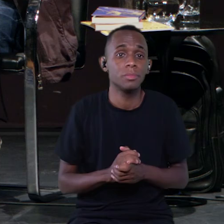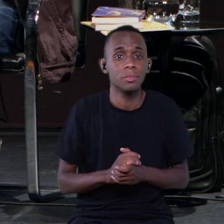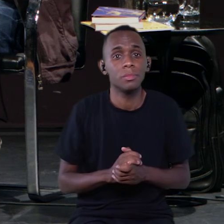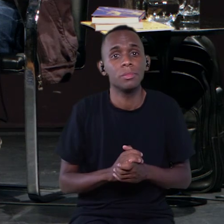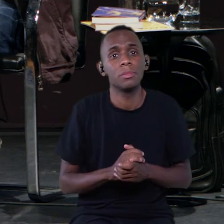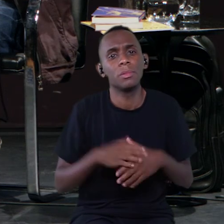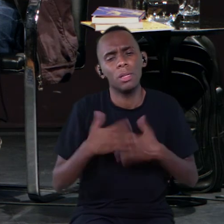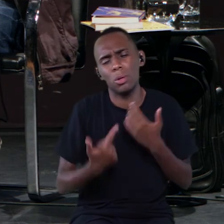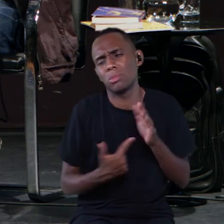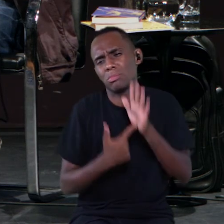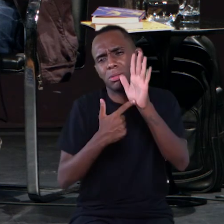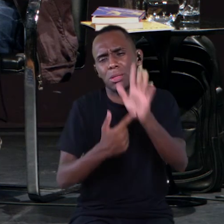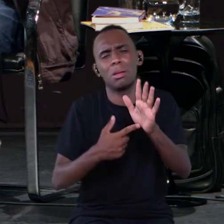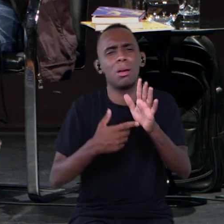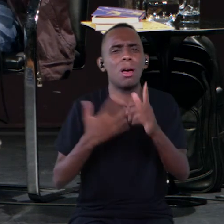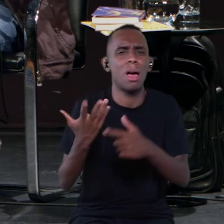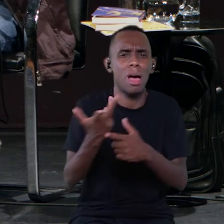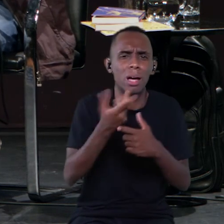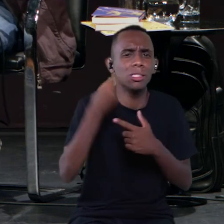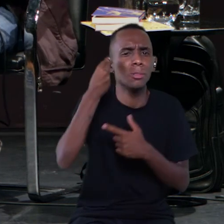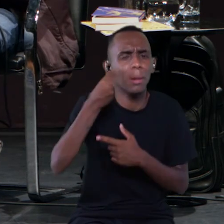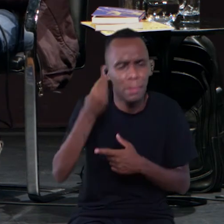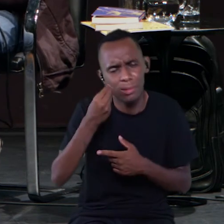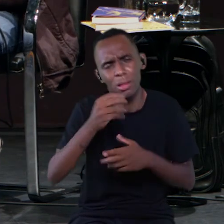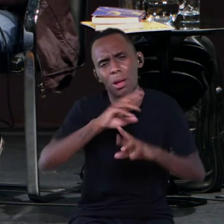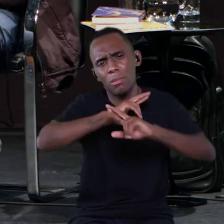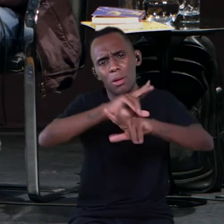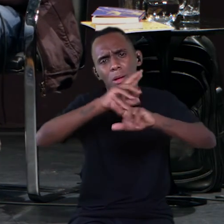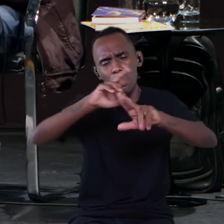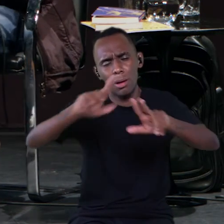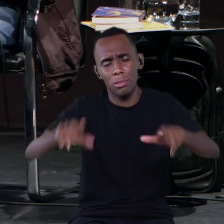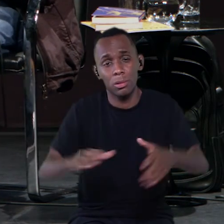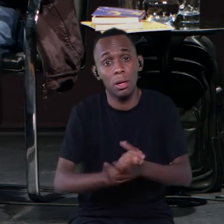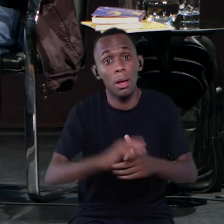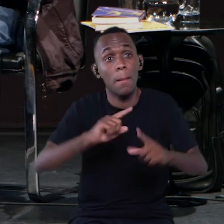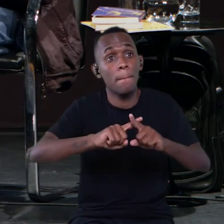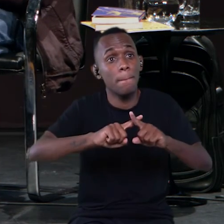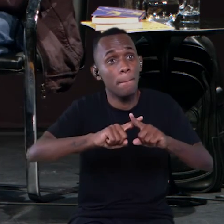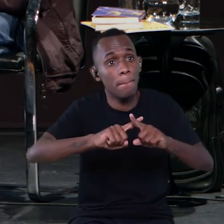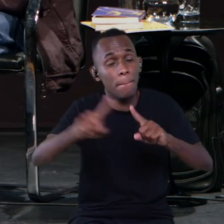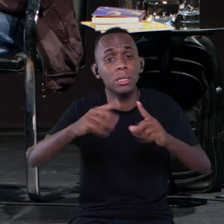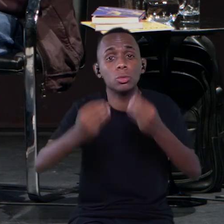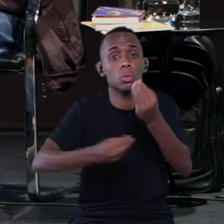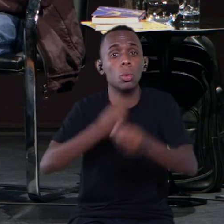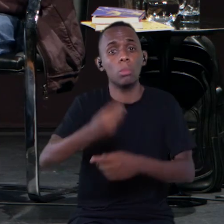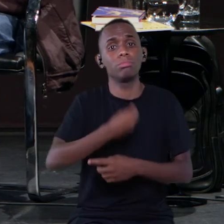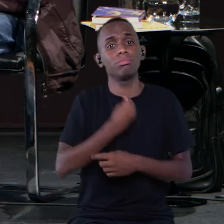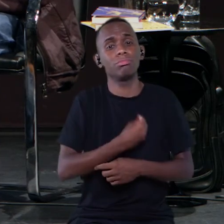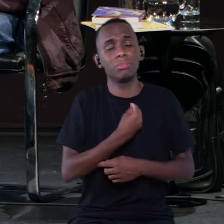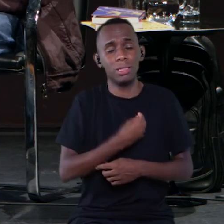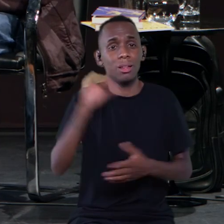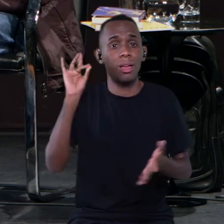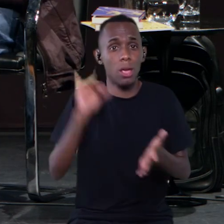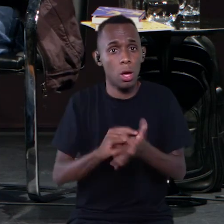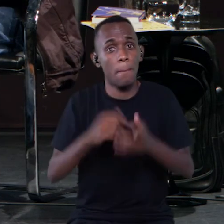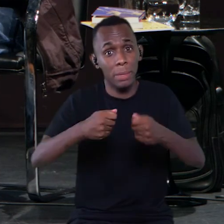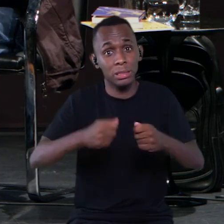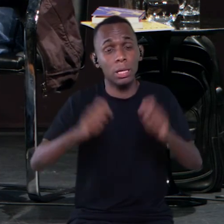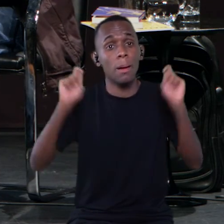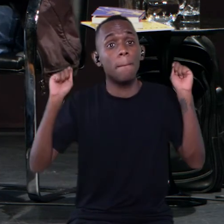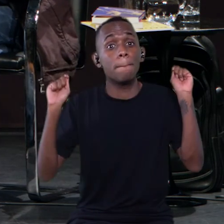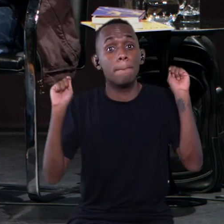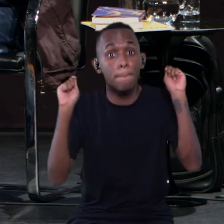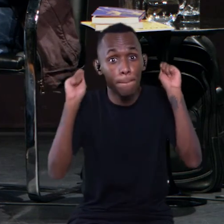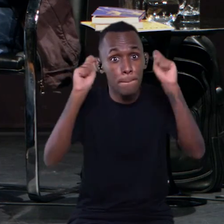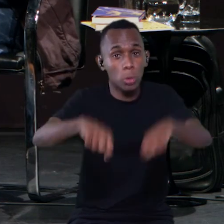expressão literatura inventiva, arte experimental, porque são termos já historicizados. Mas é uma questão de existência mesmo. Né? A gente precisa ser